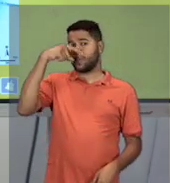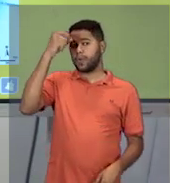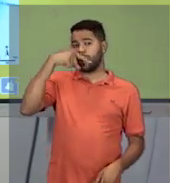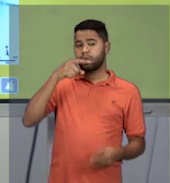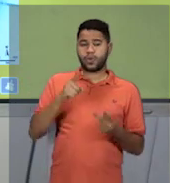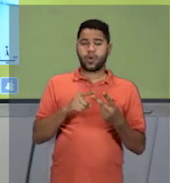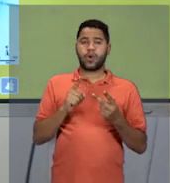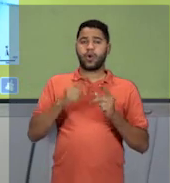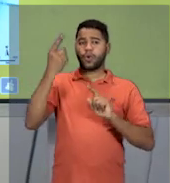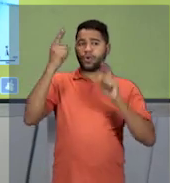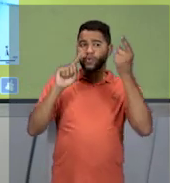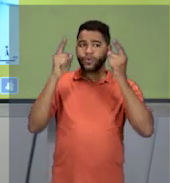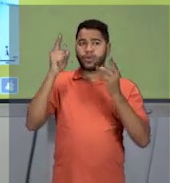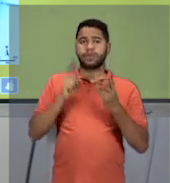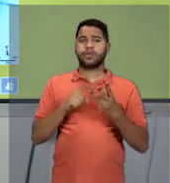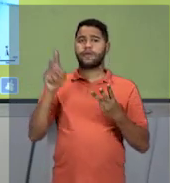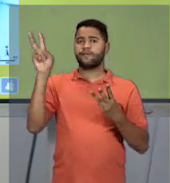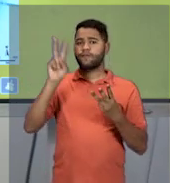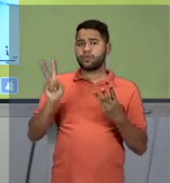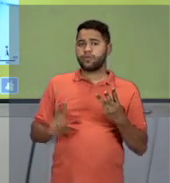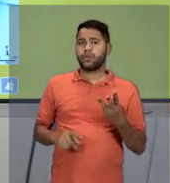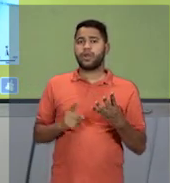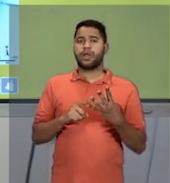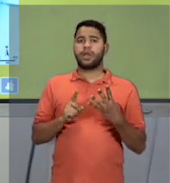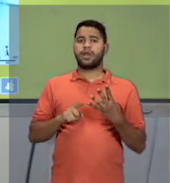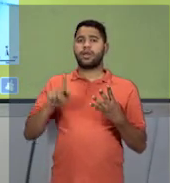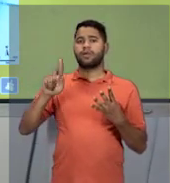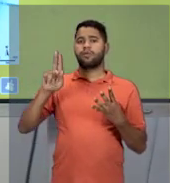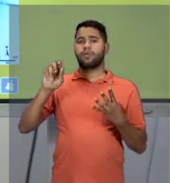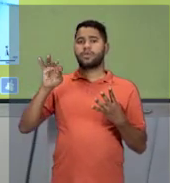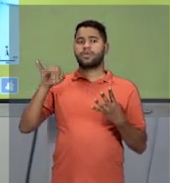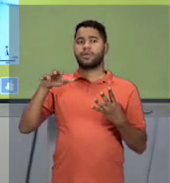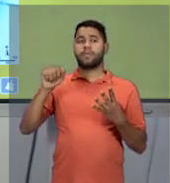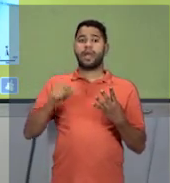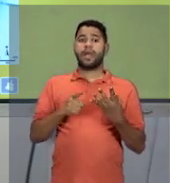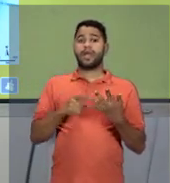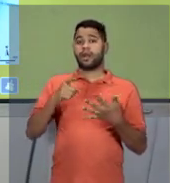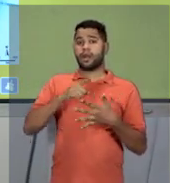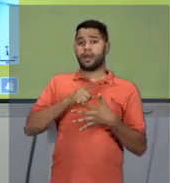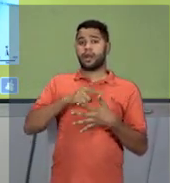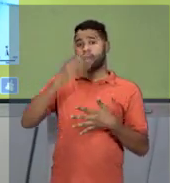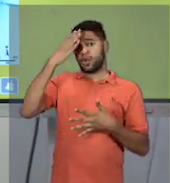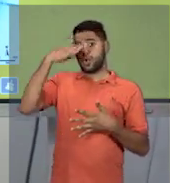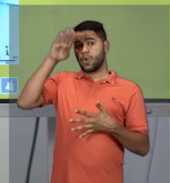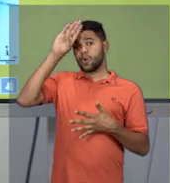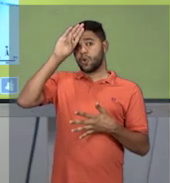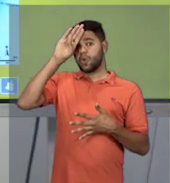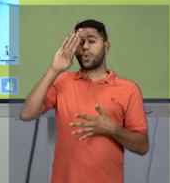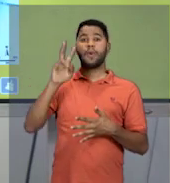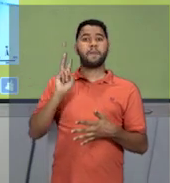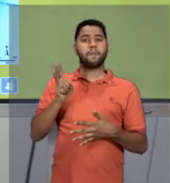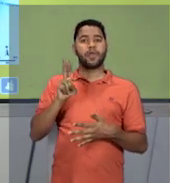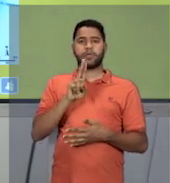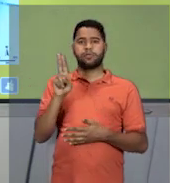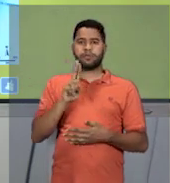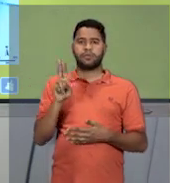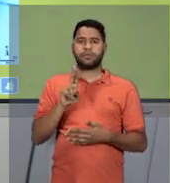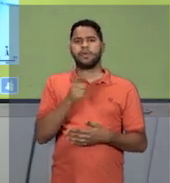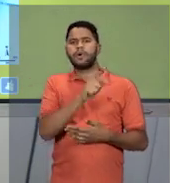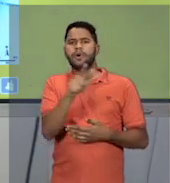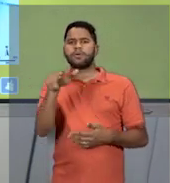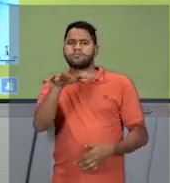o Chile, a Venezuela, a Guatemala, Cuba, mantiveram o mesmo nome.